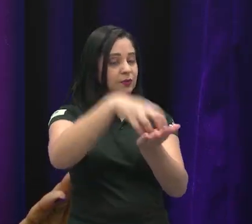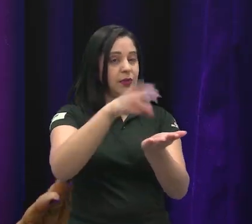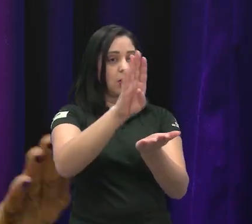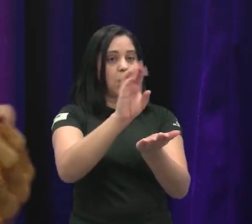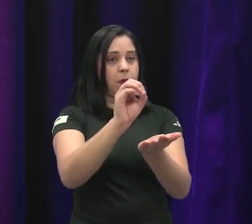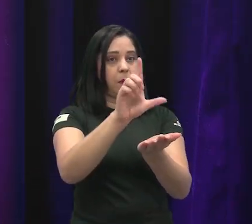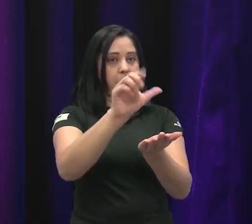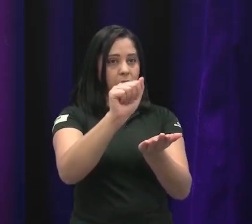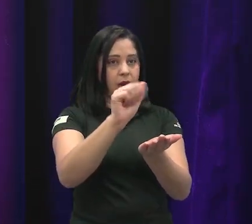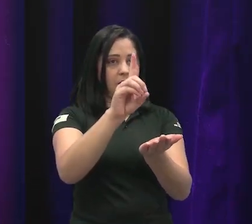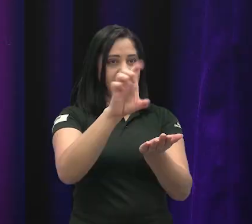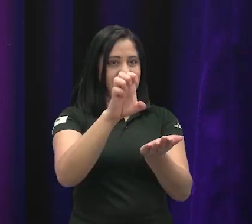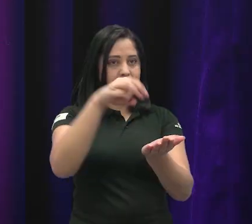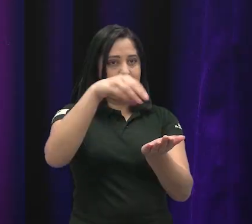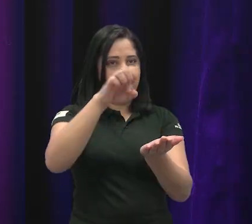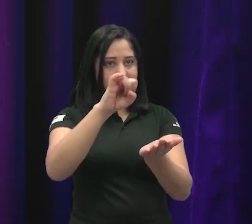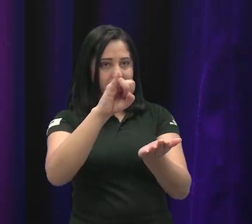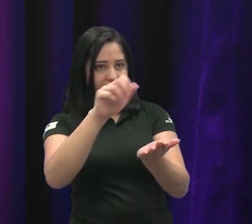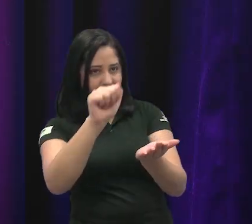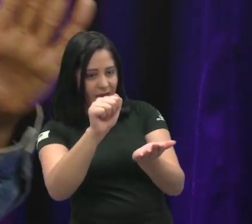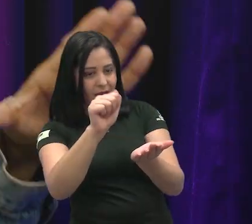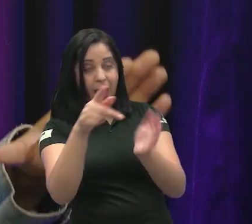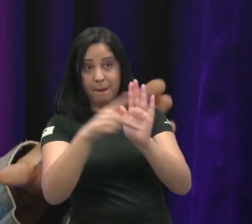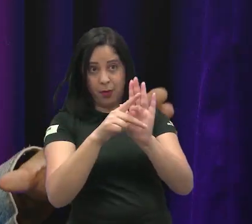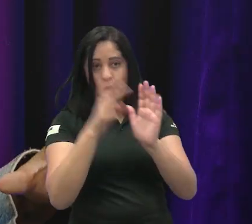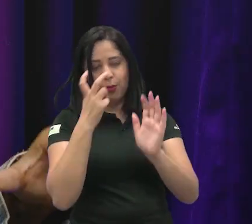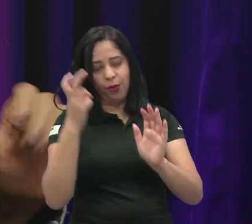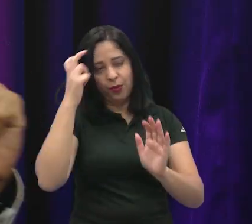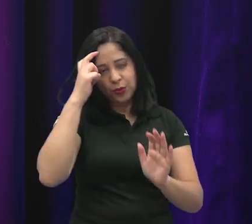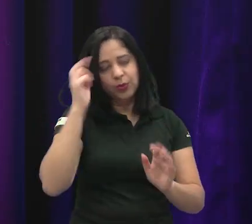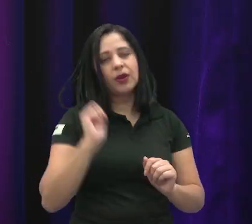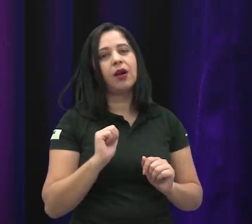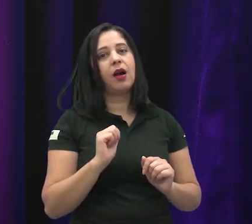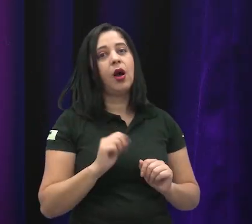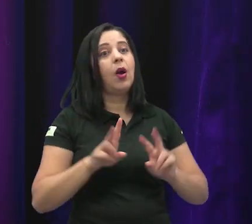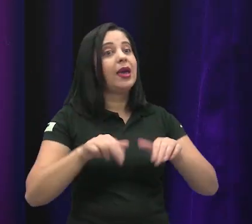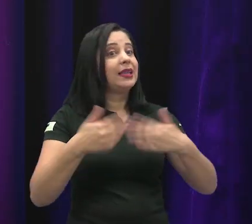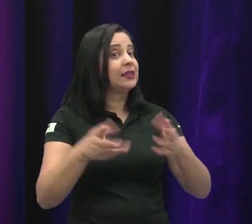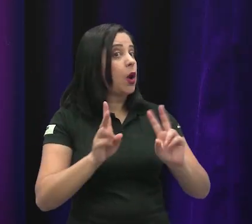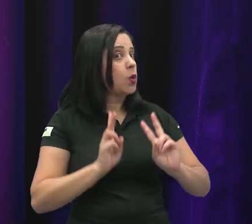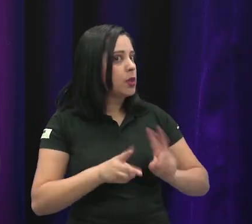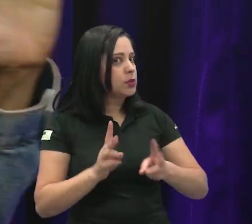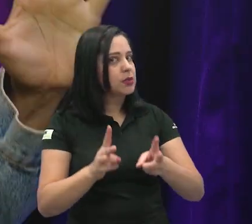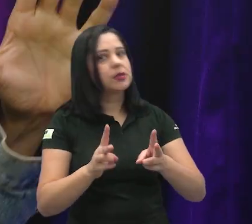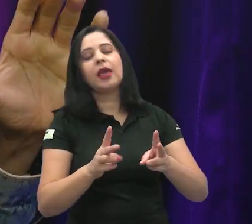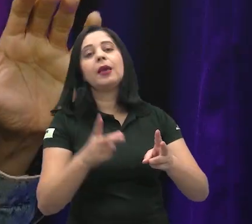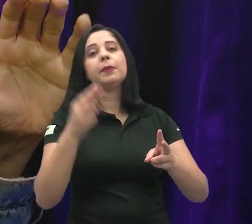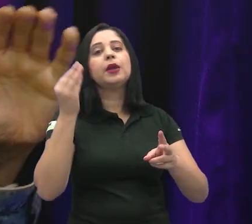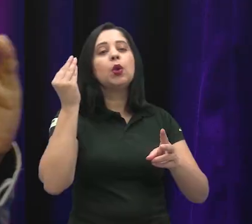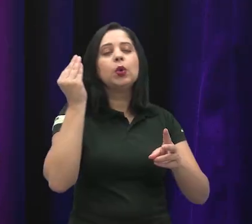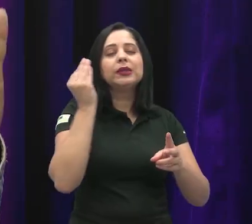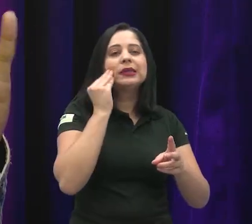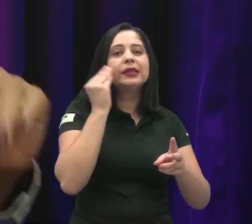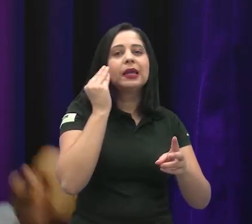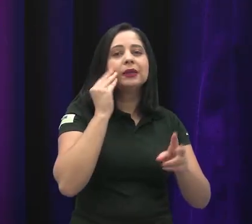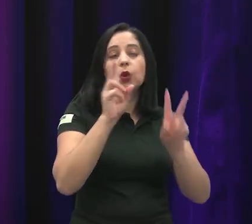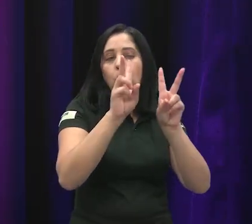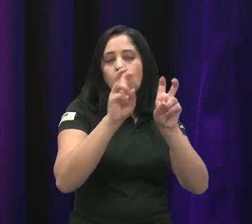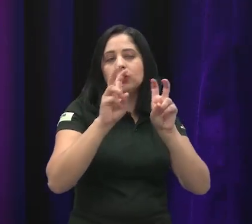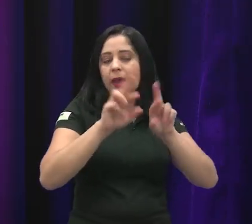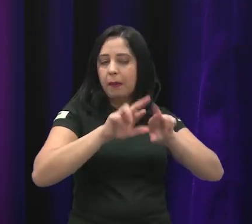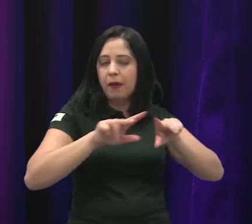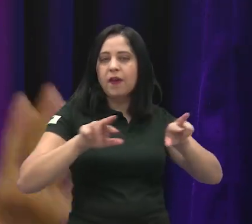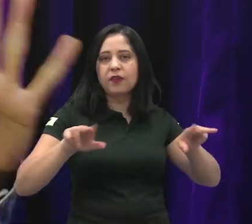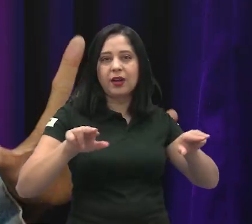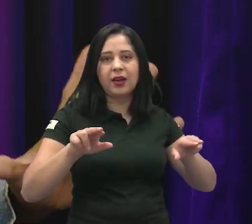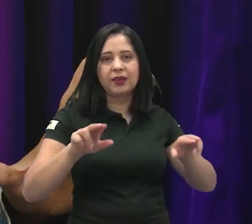Meia também, que é já na parte cultural, né? Então, a gente tenta sempre variar os temas, né? E as